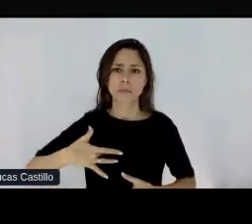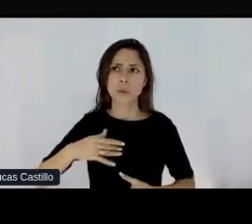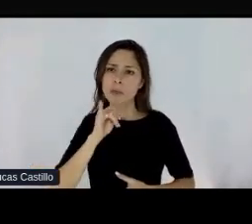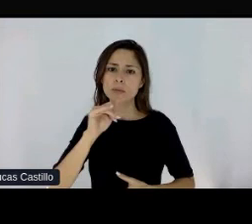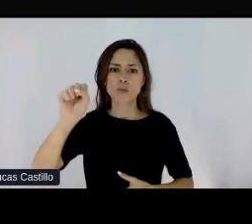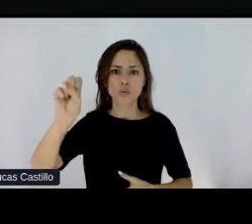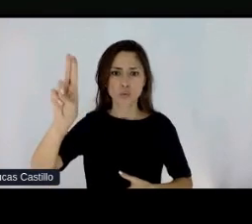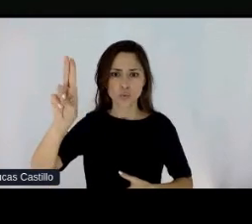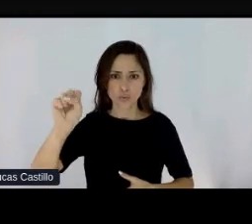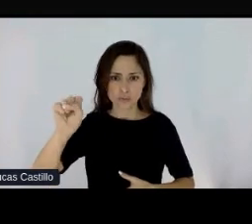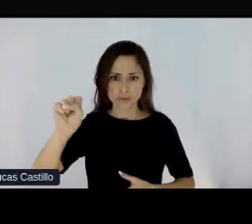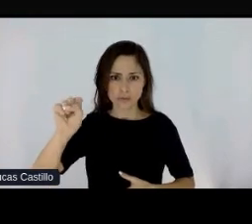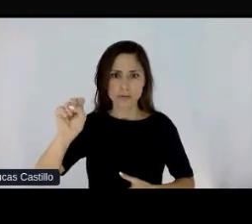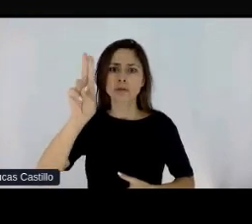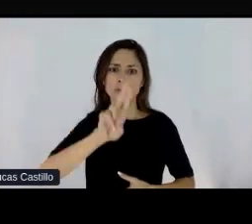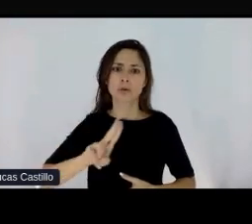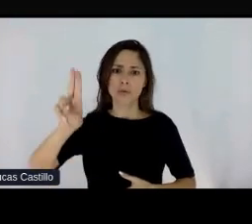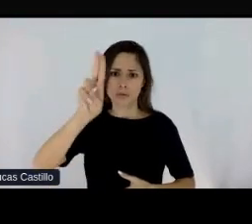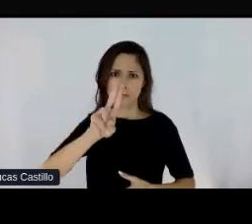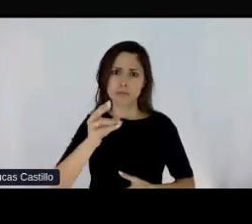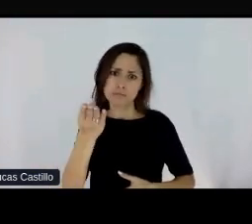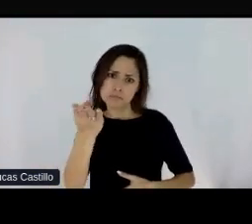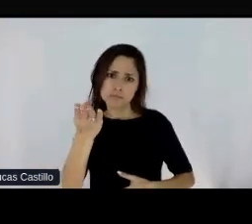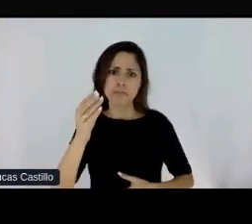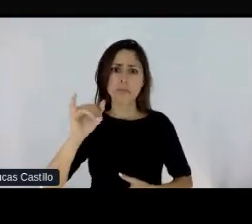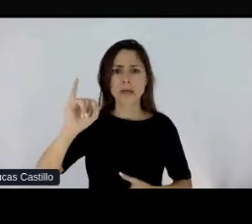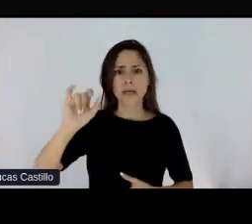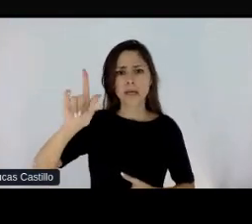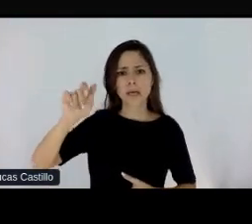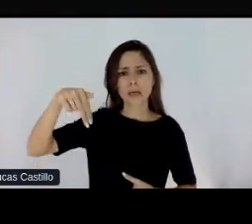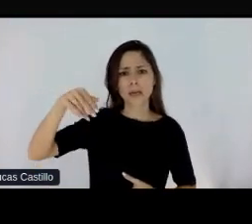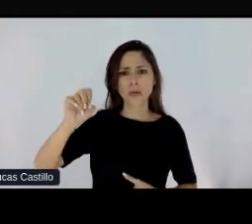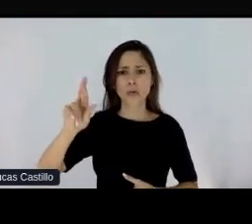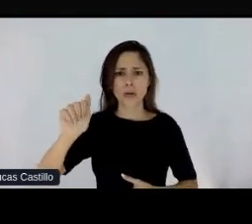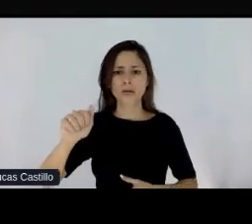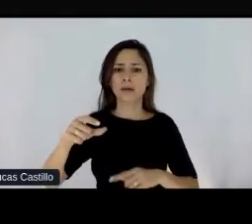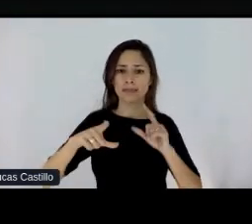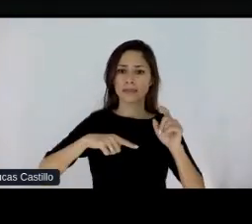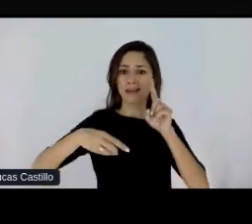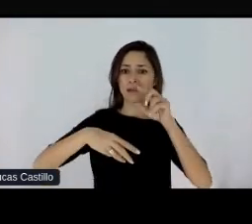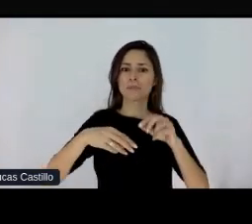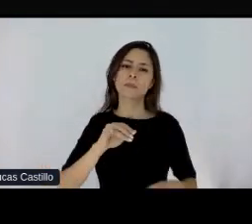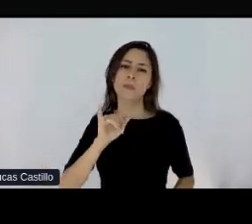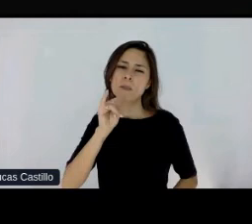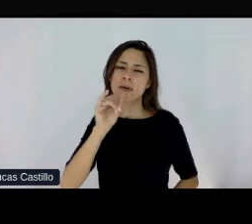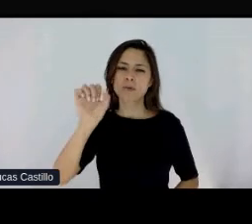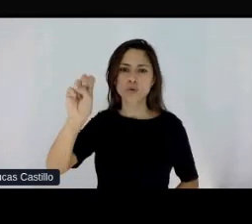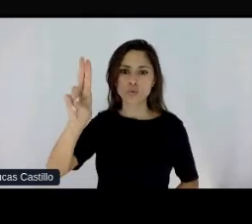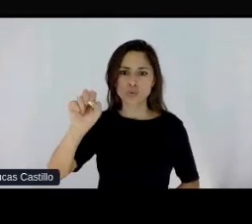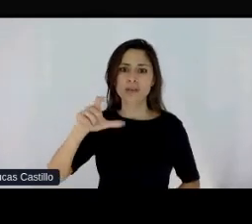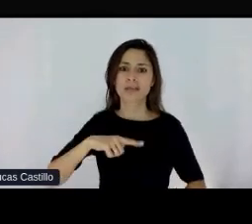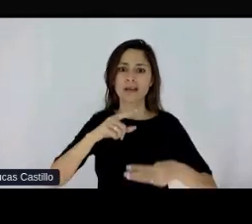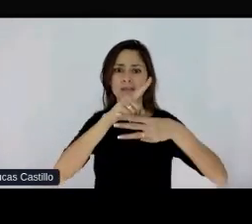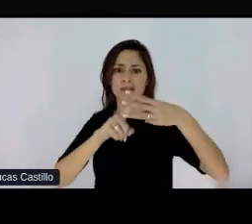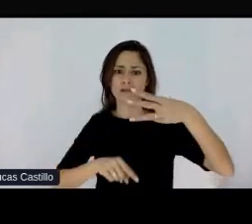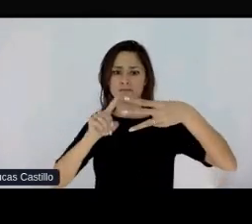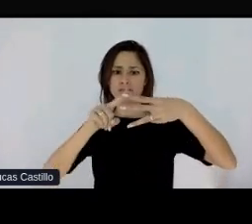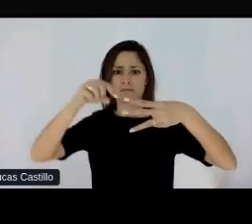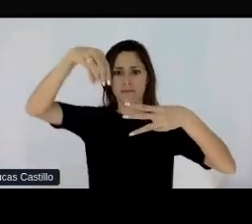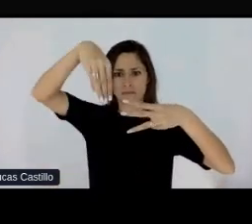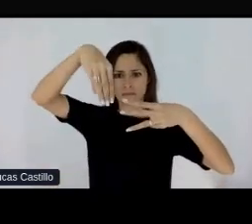usa essa opção. Ele usa o masculino, feminino e ignorado.